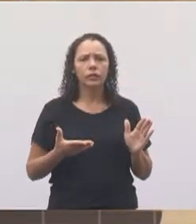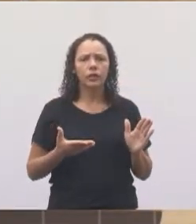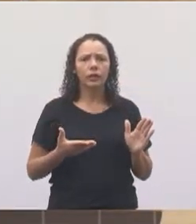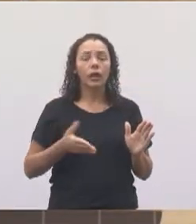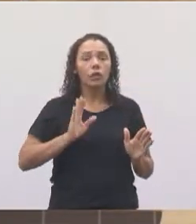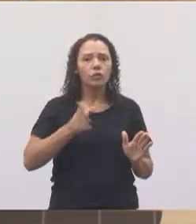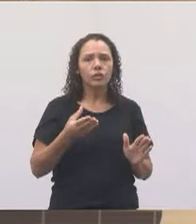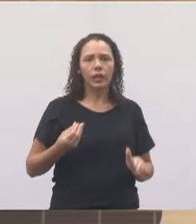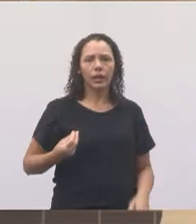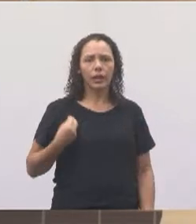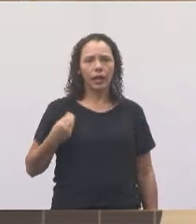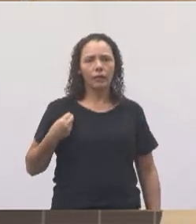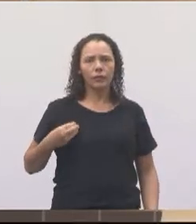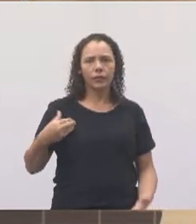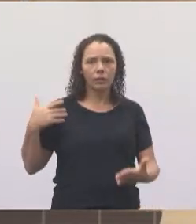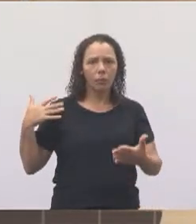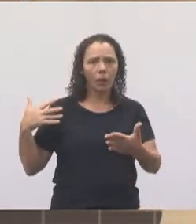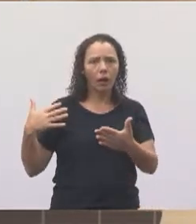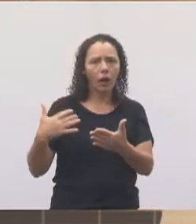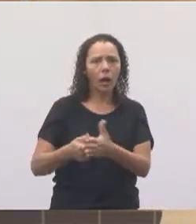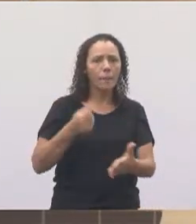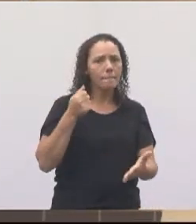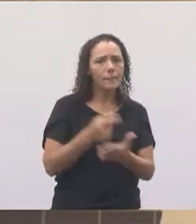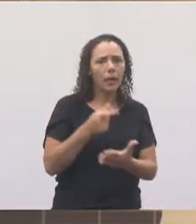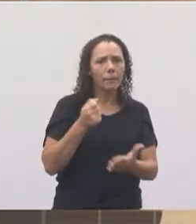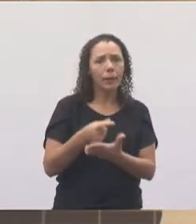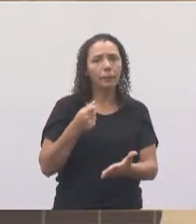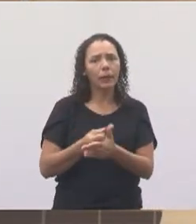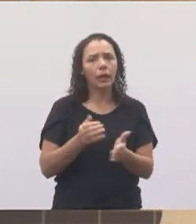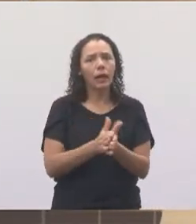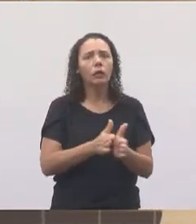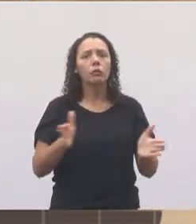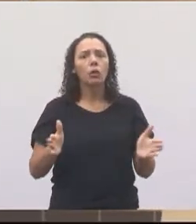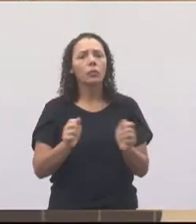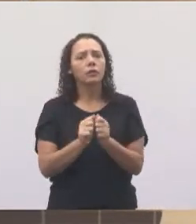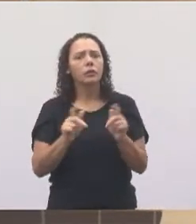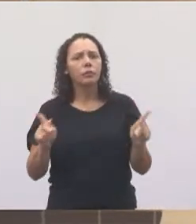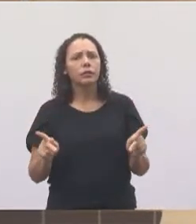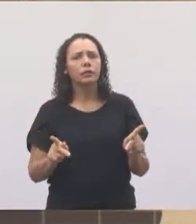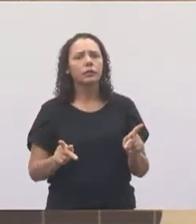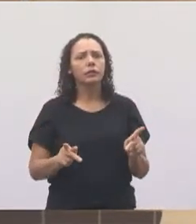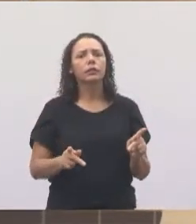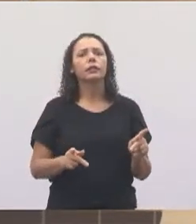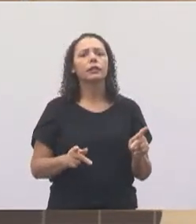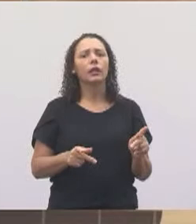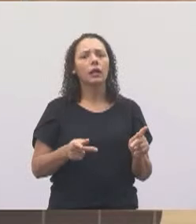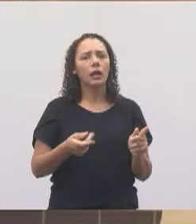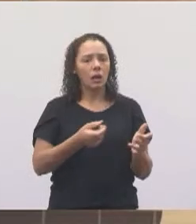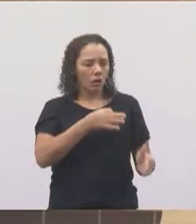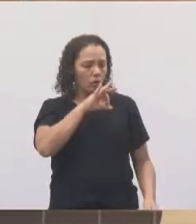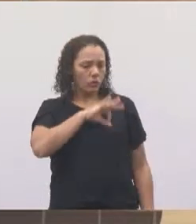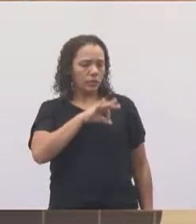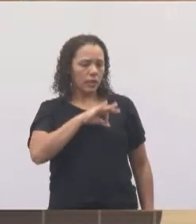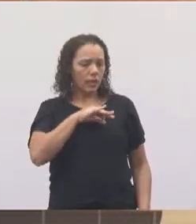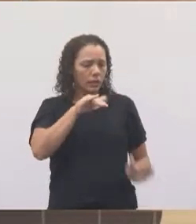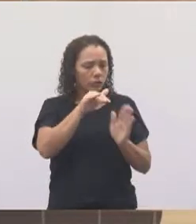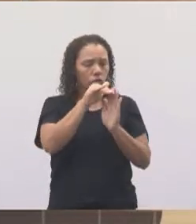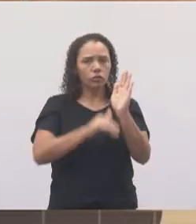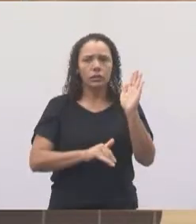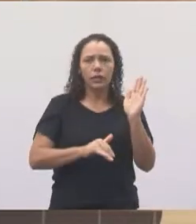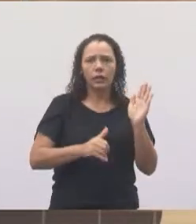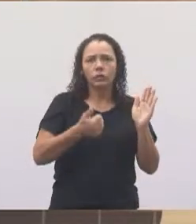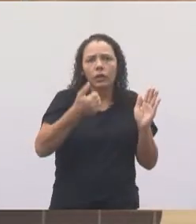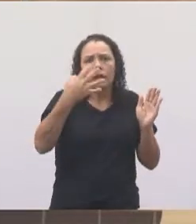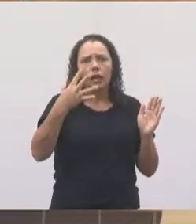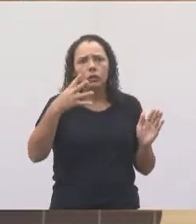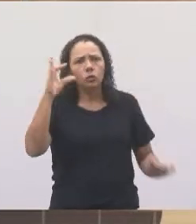vida inteira. Chegar na sua aposentadoria, você vê desfalcado do seu pagamento